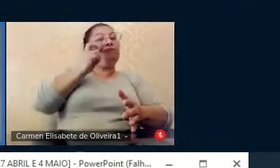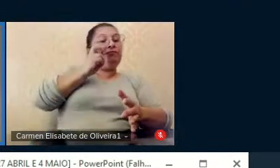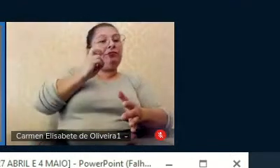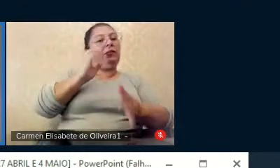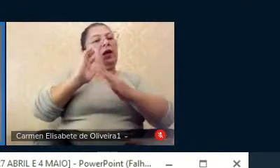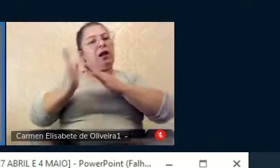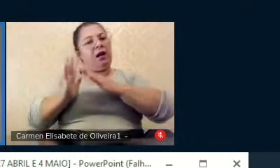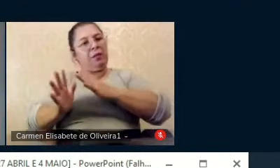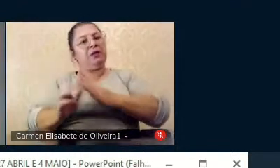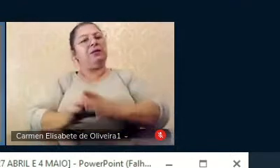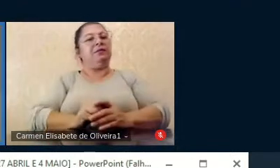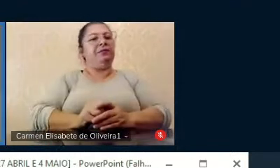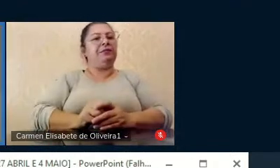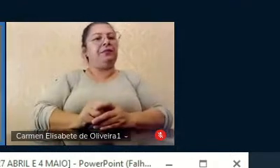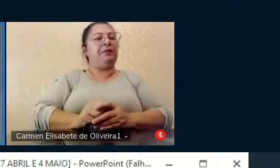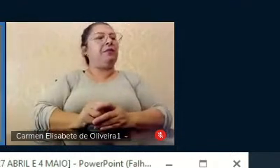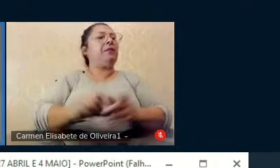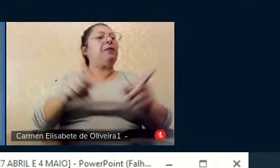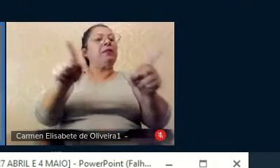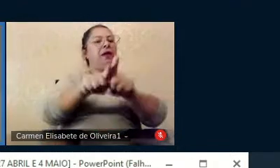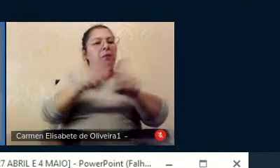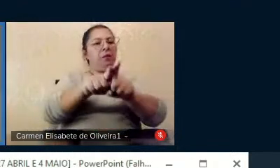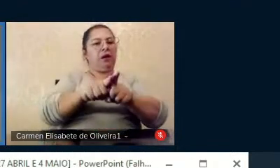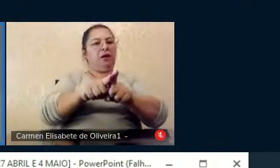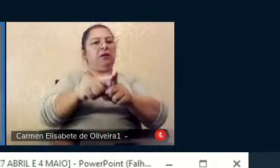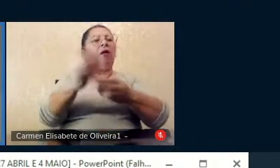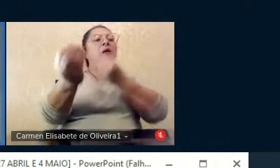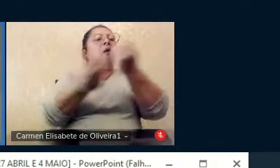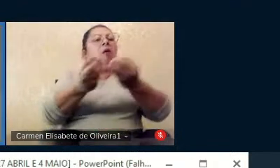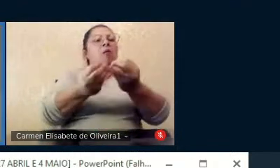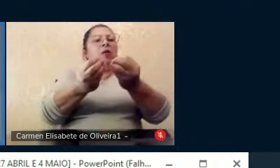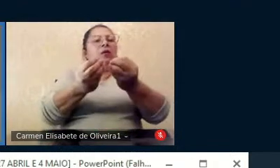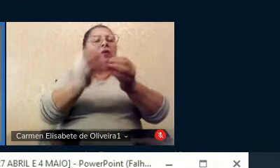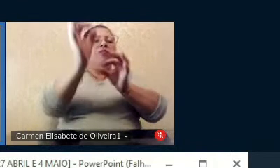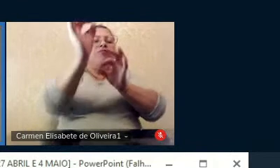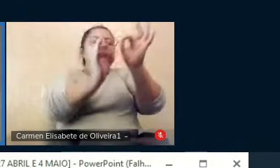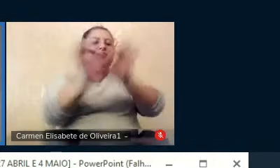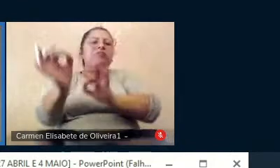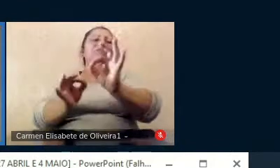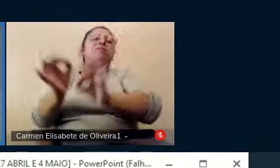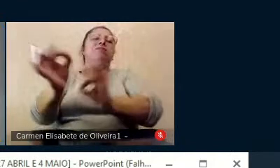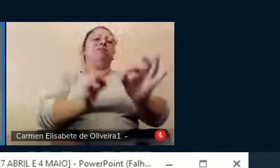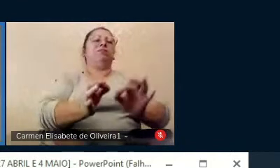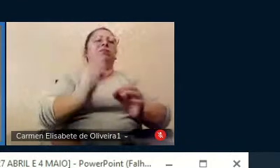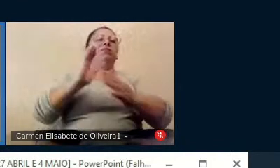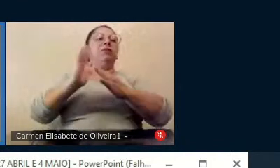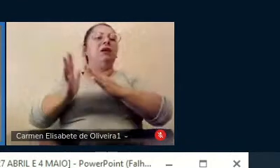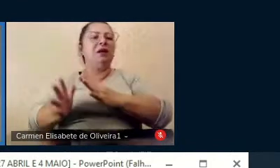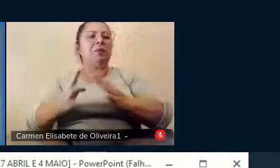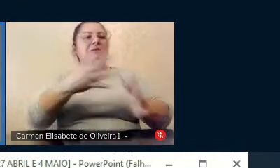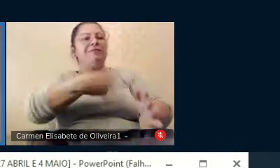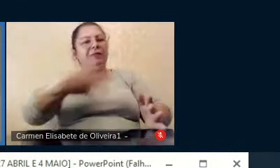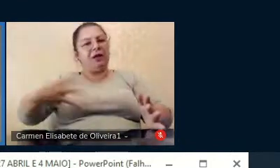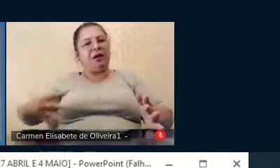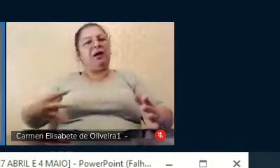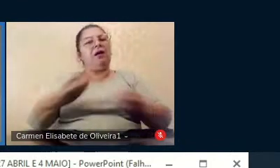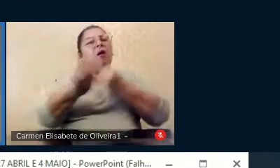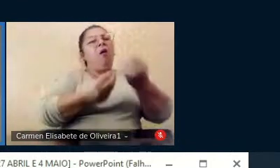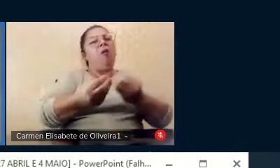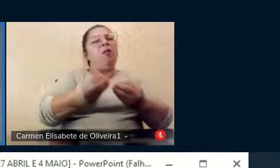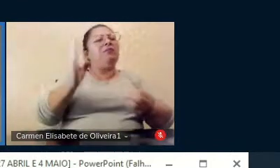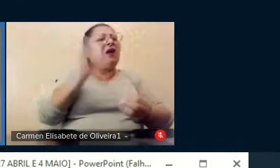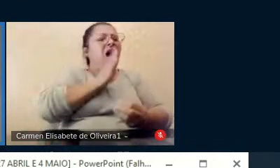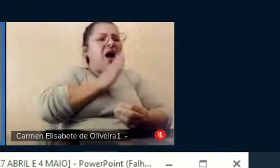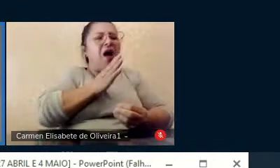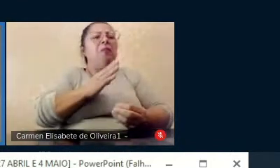sinais brasileira. Vamos ver também os elementos estéticos do haikais em Libras. Vamos ver como funciona a velocidade,